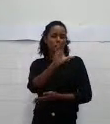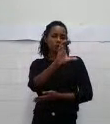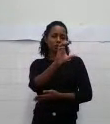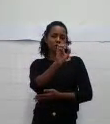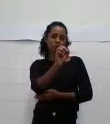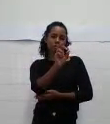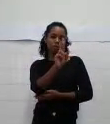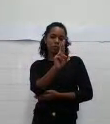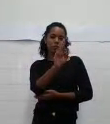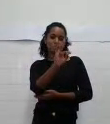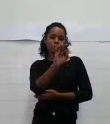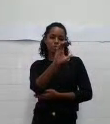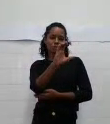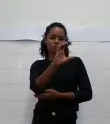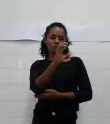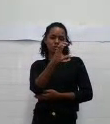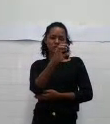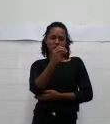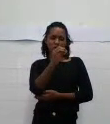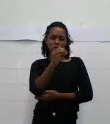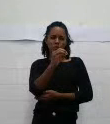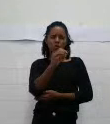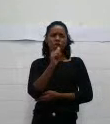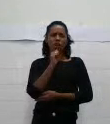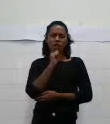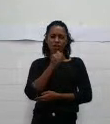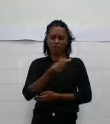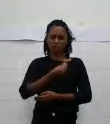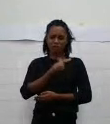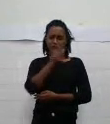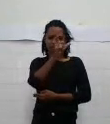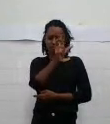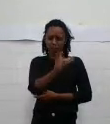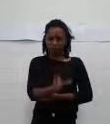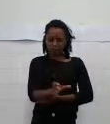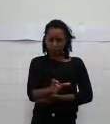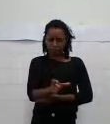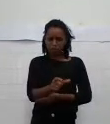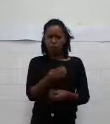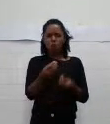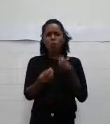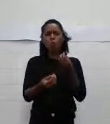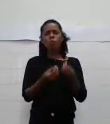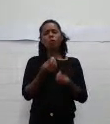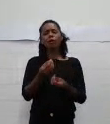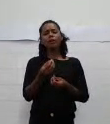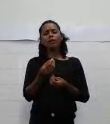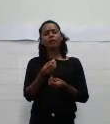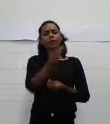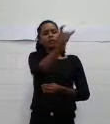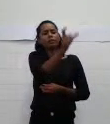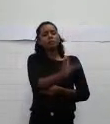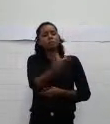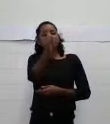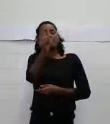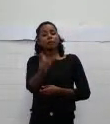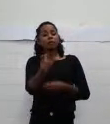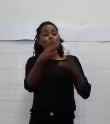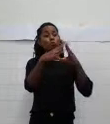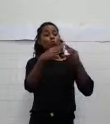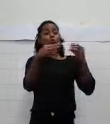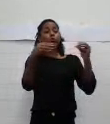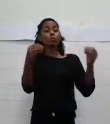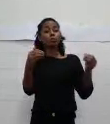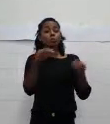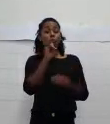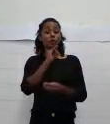existem socialmente. E de que maneira a negação da existência humana daqueles personagens ela aparece, por exemplo, no